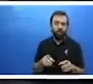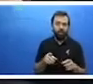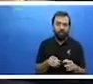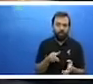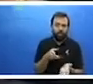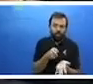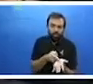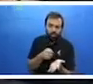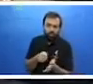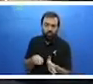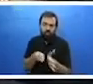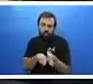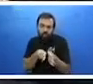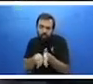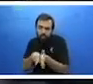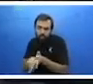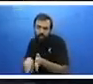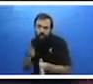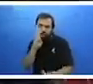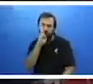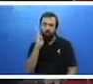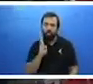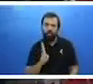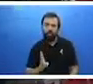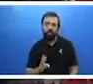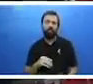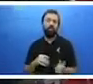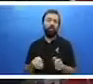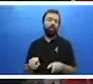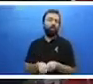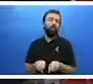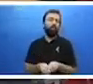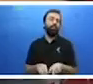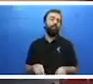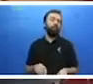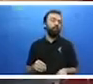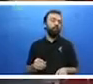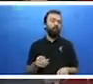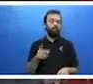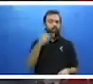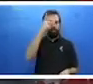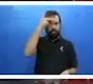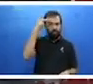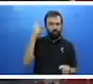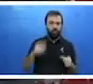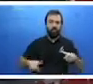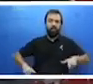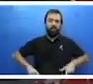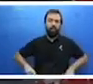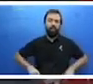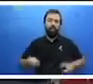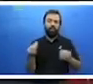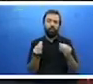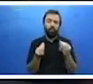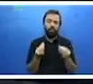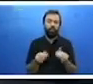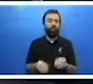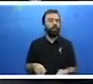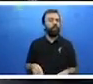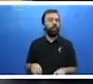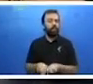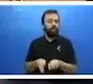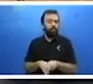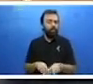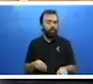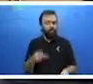a população, mostrar como as pessoas trabalham e também como vivem. Com esses dados, o governo fica